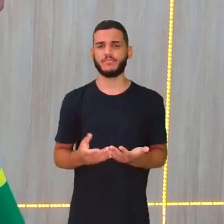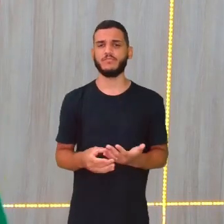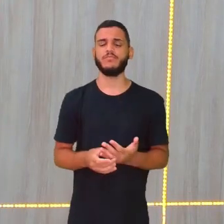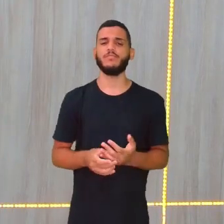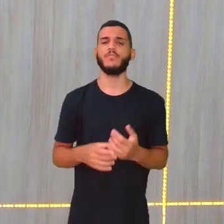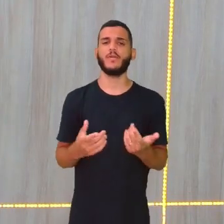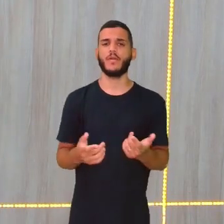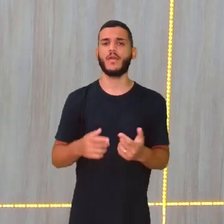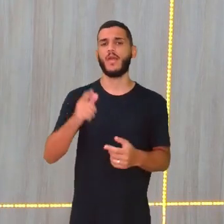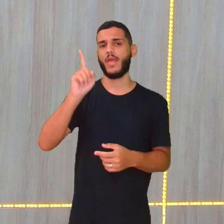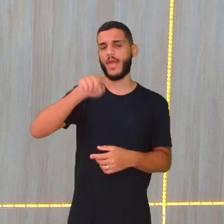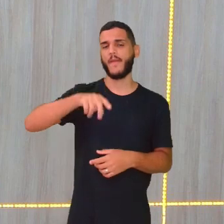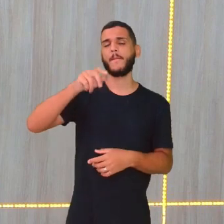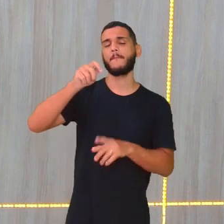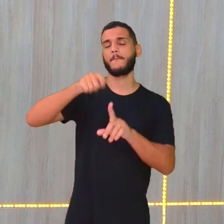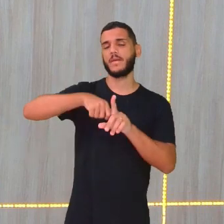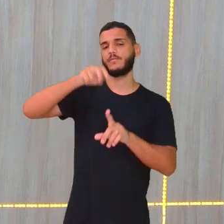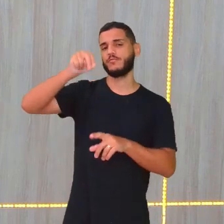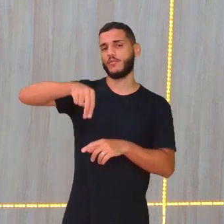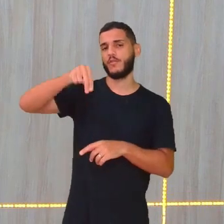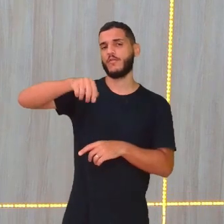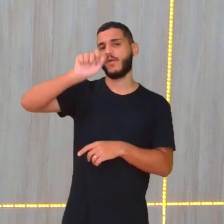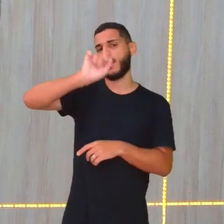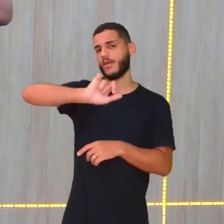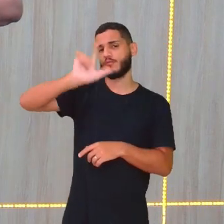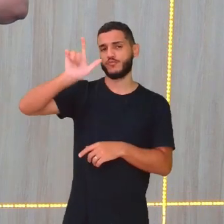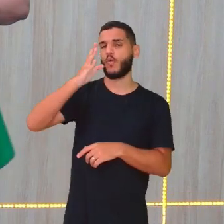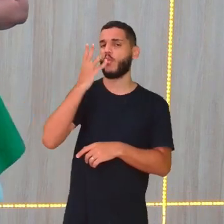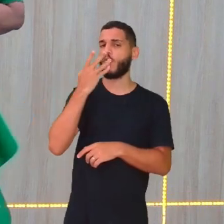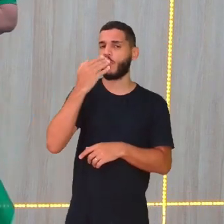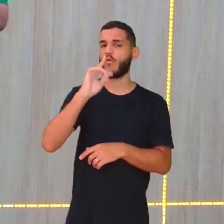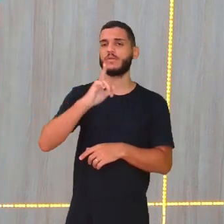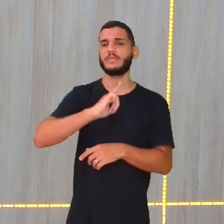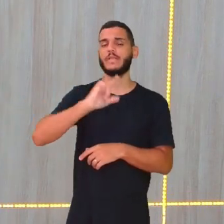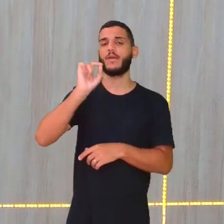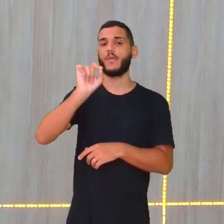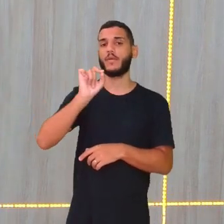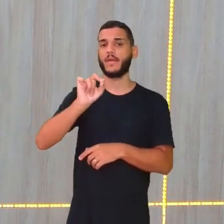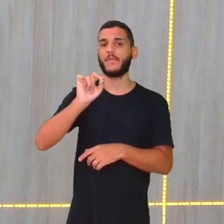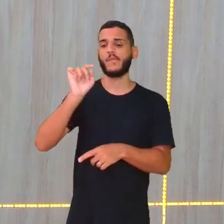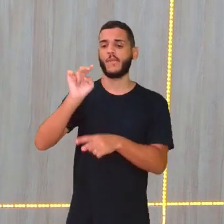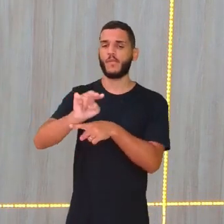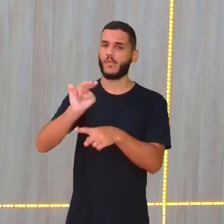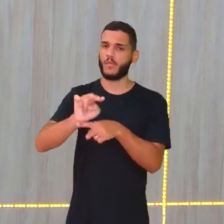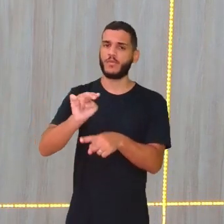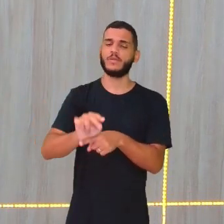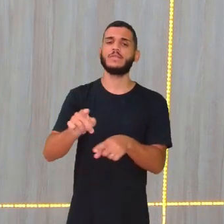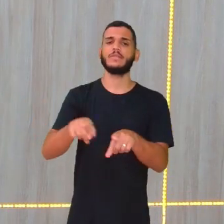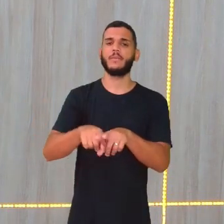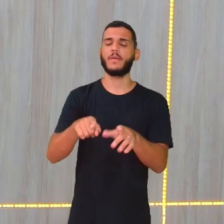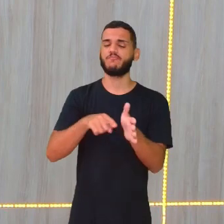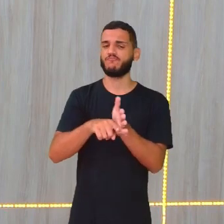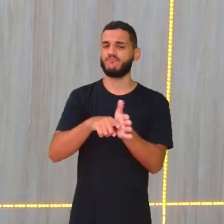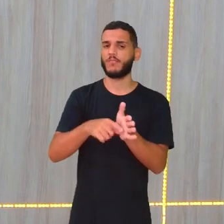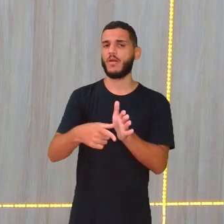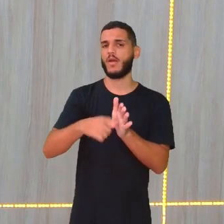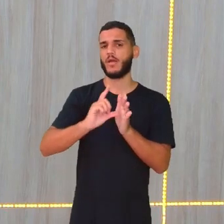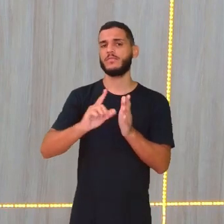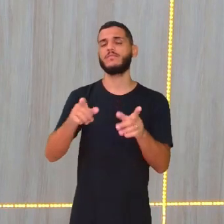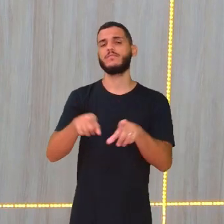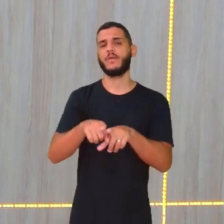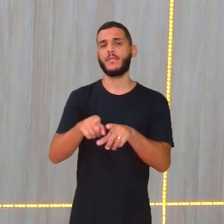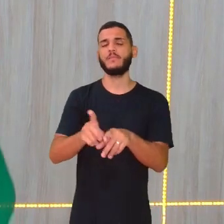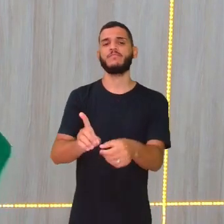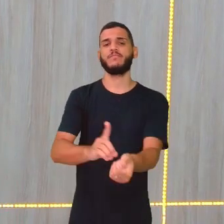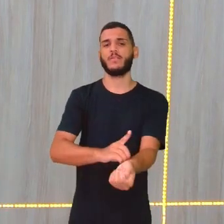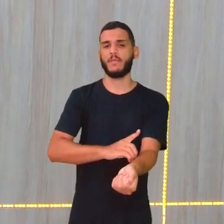nosso Novembro Azul, o que diz respeito à prevenção e diagnóstico precoce do diabetes e do câncer de